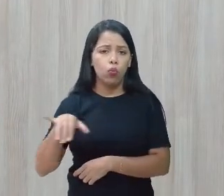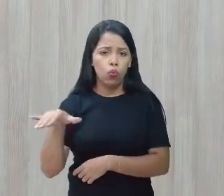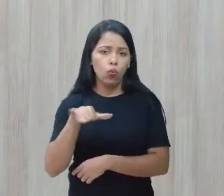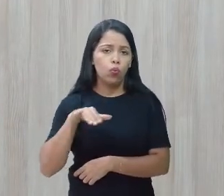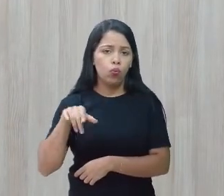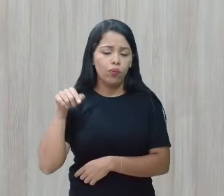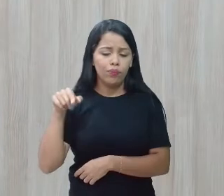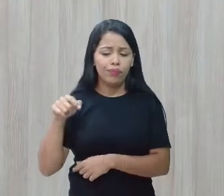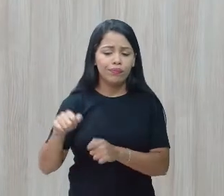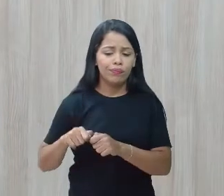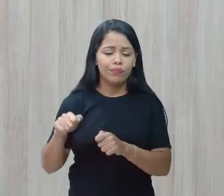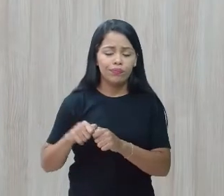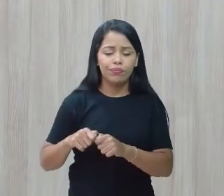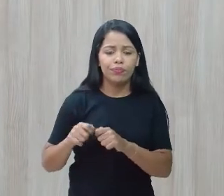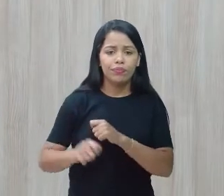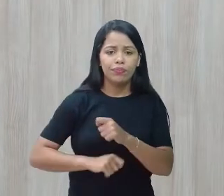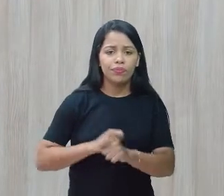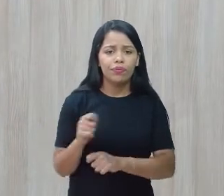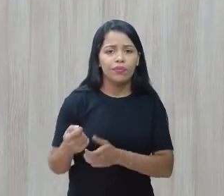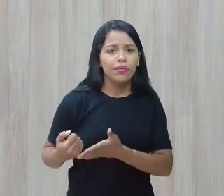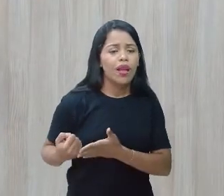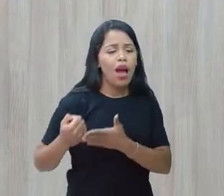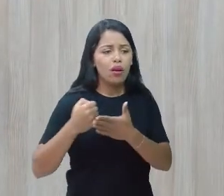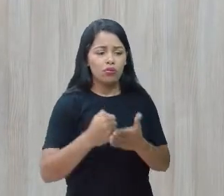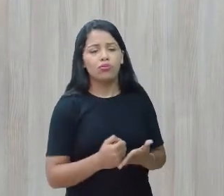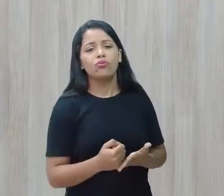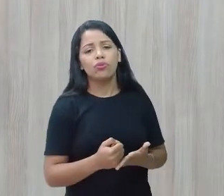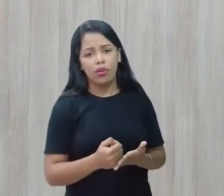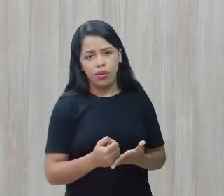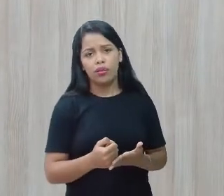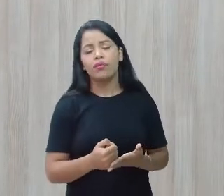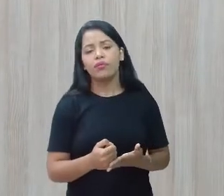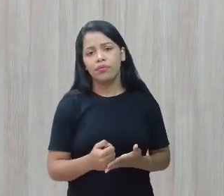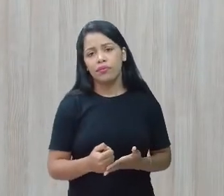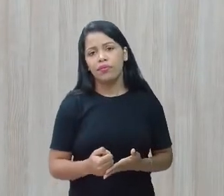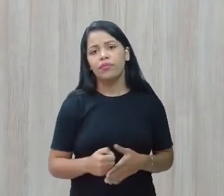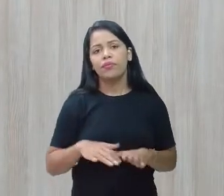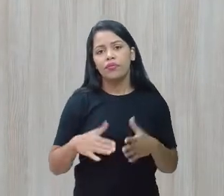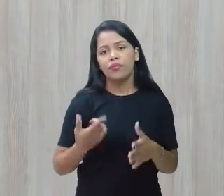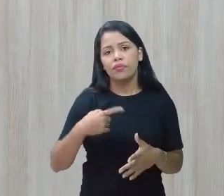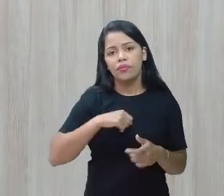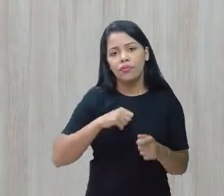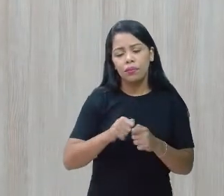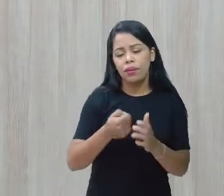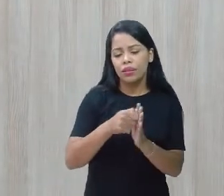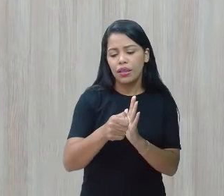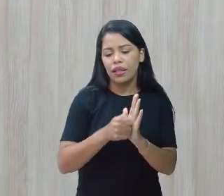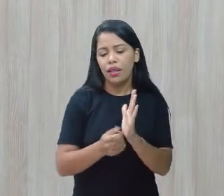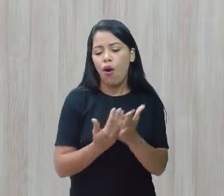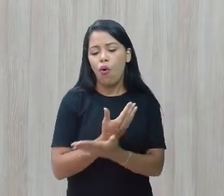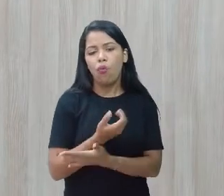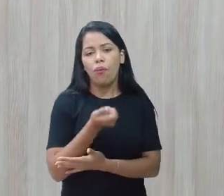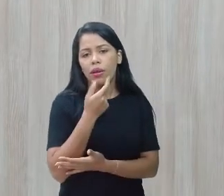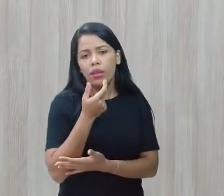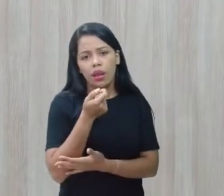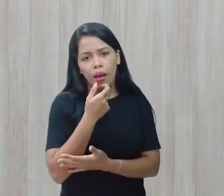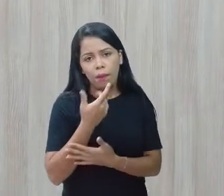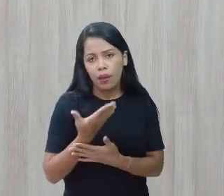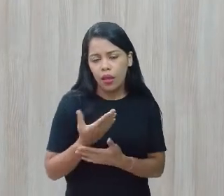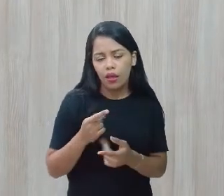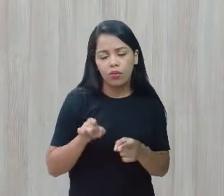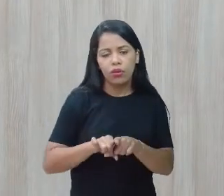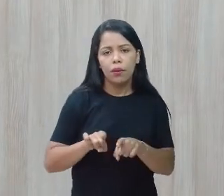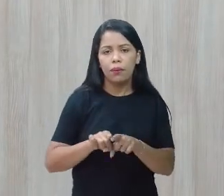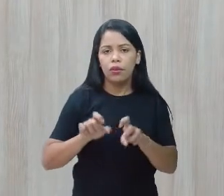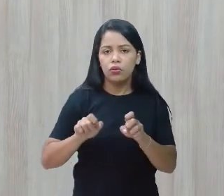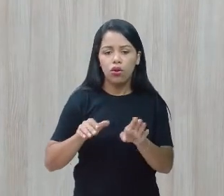que vai ter, gente, condições de nos ajudar, né, na prescrição de algum medicamento e também na questão